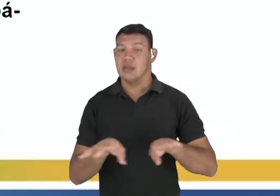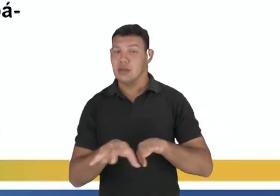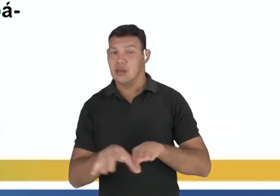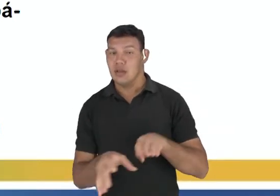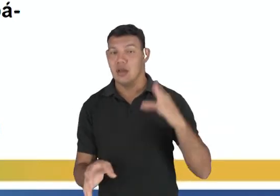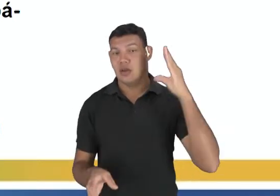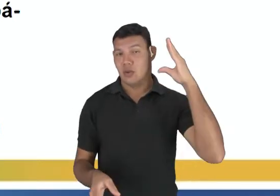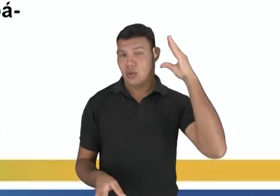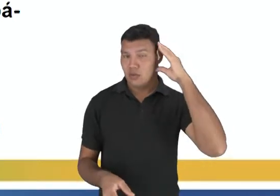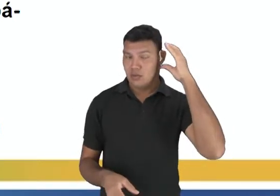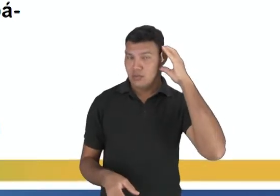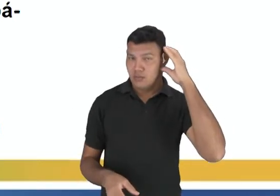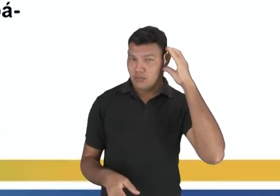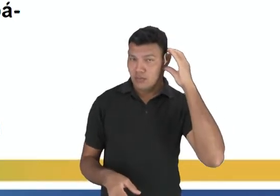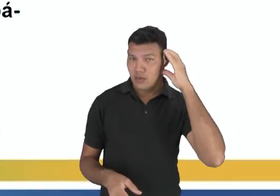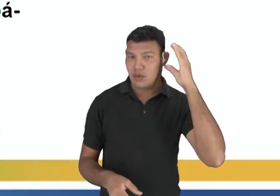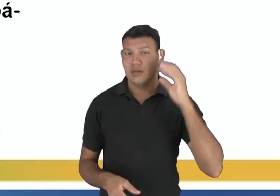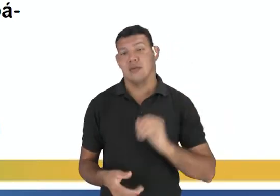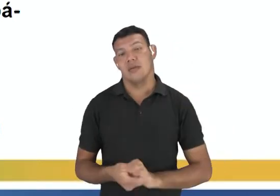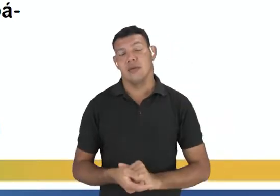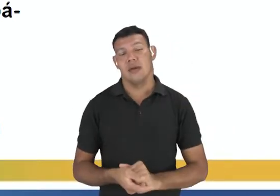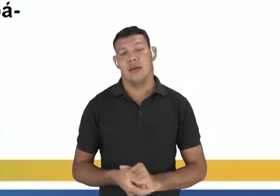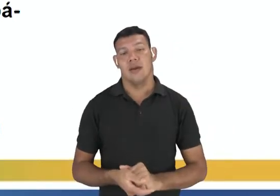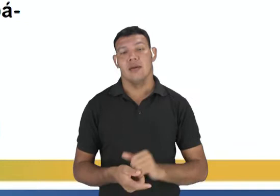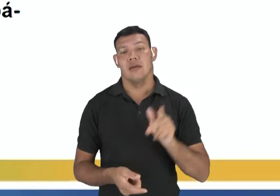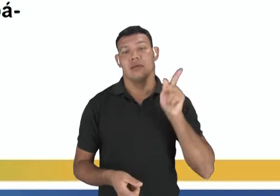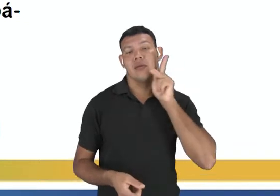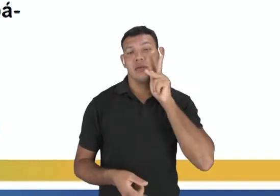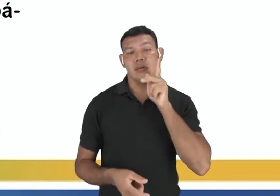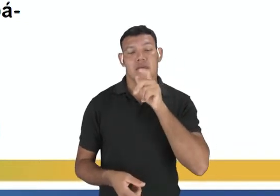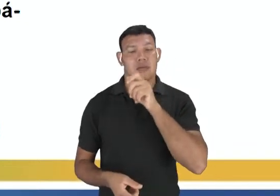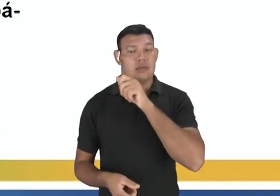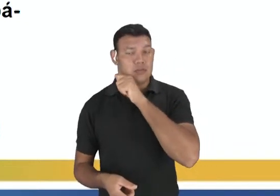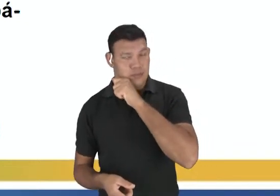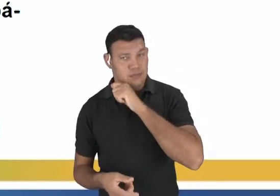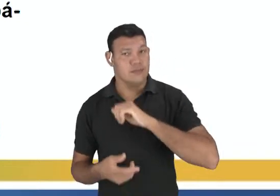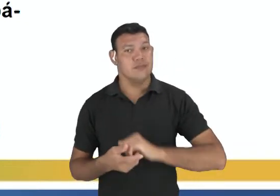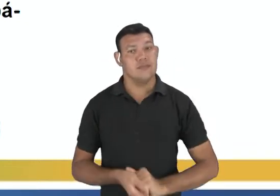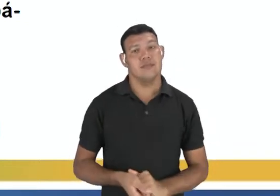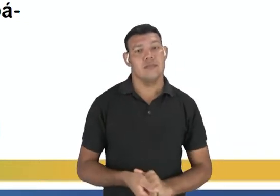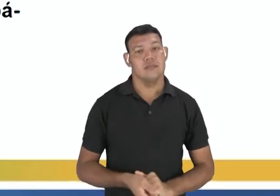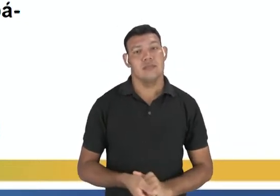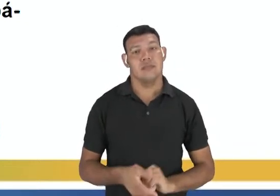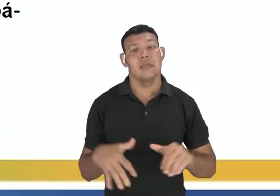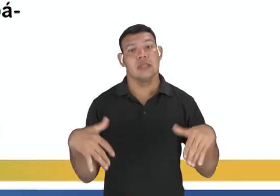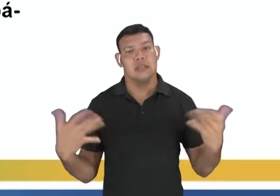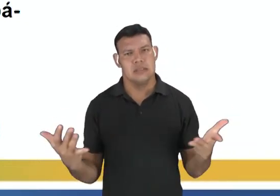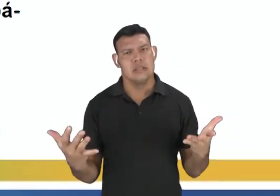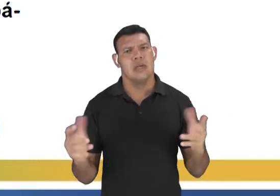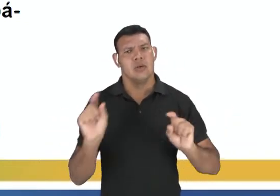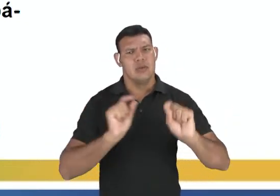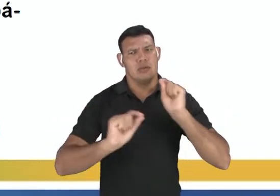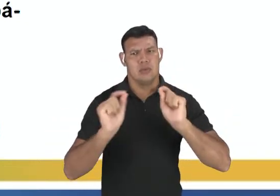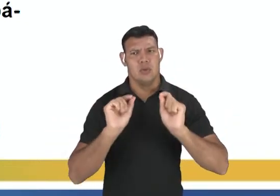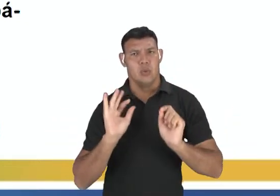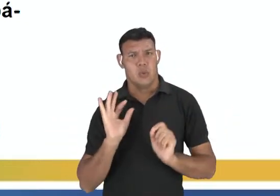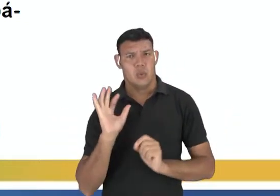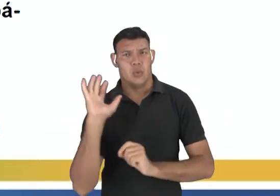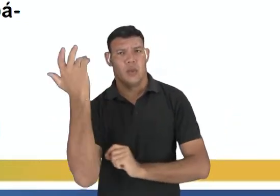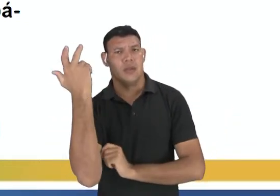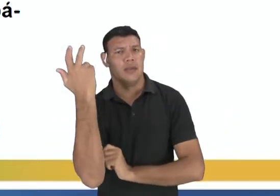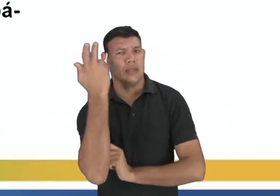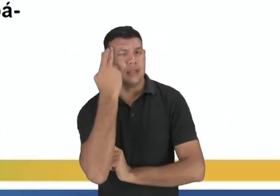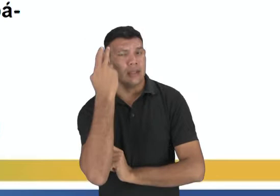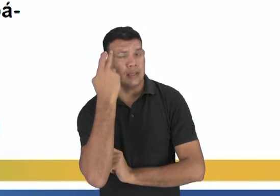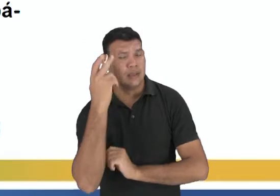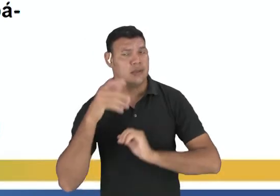Velho. E o grande desafio foi enfrentar as condições naturais da região. Aí estamos